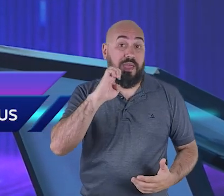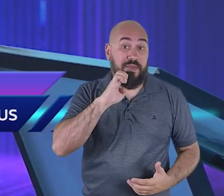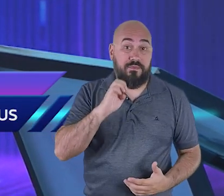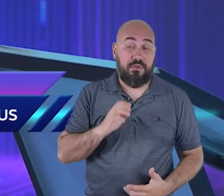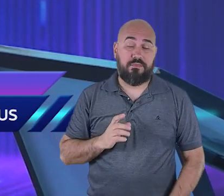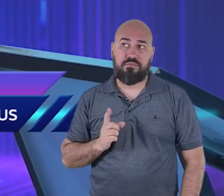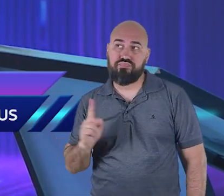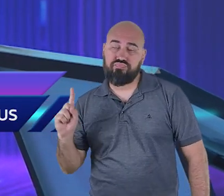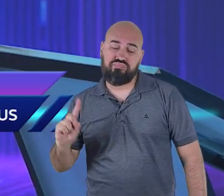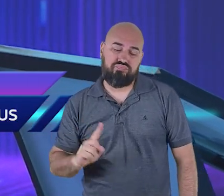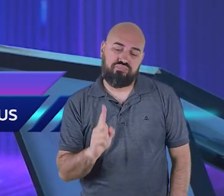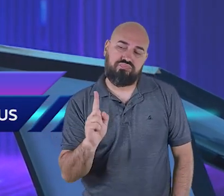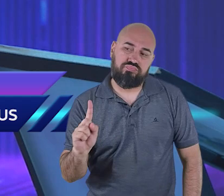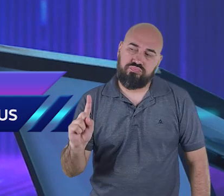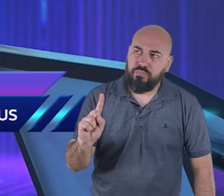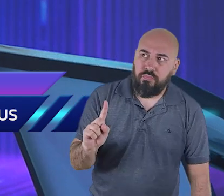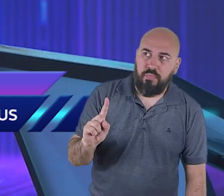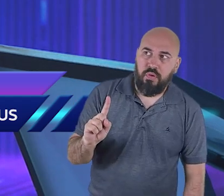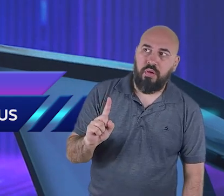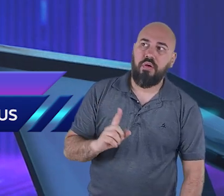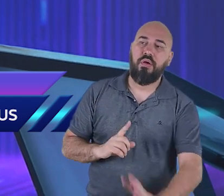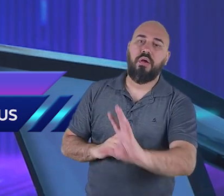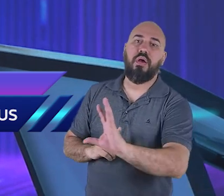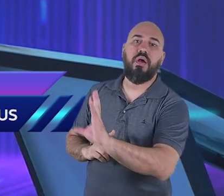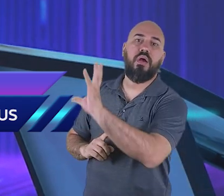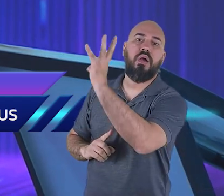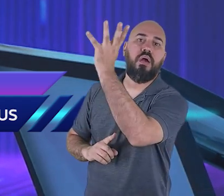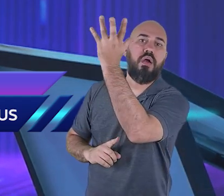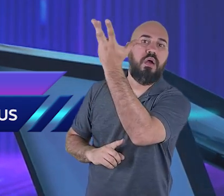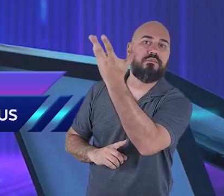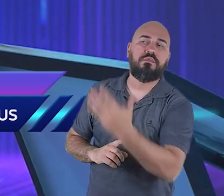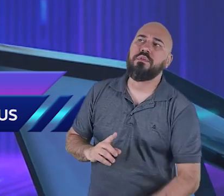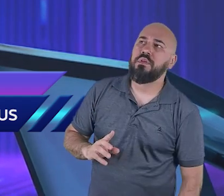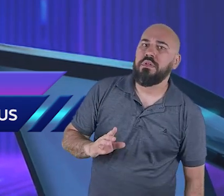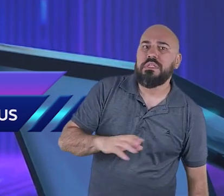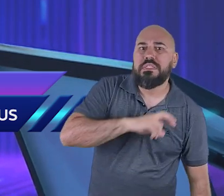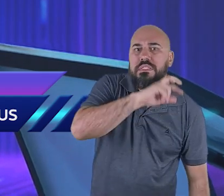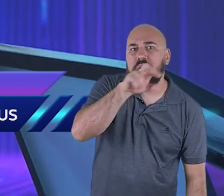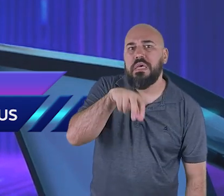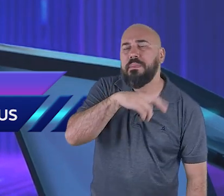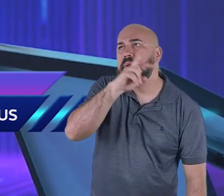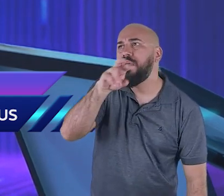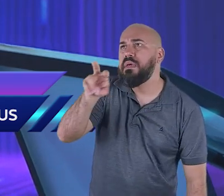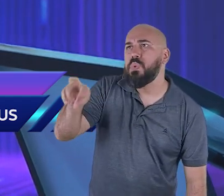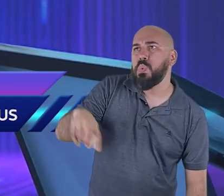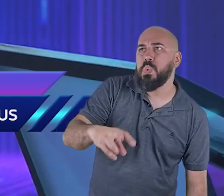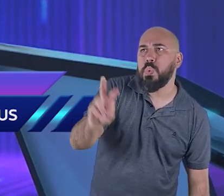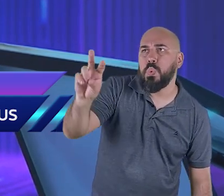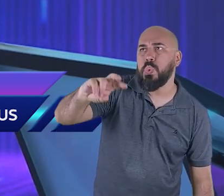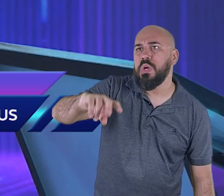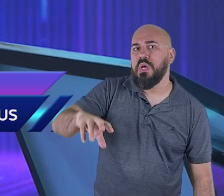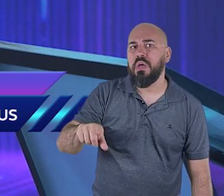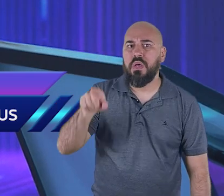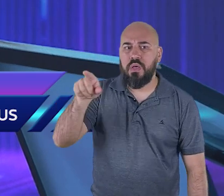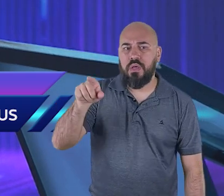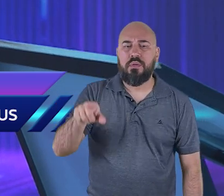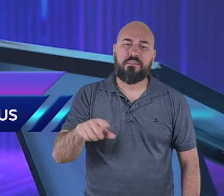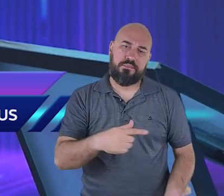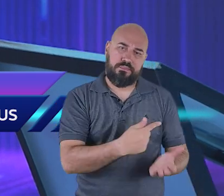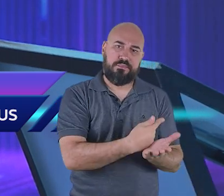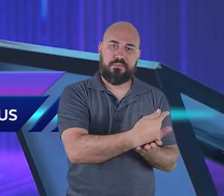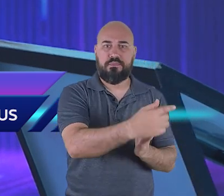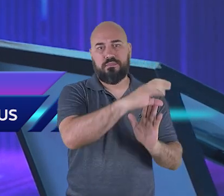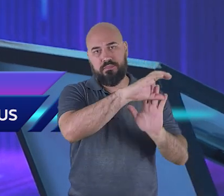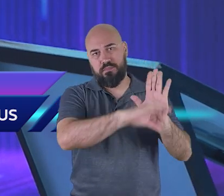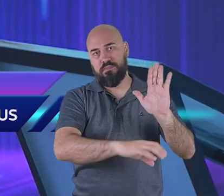cabine de votação e a serpente estava por lá. Naquele momento, é-nos dito em Gênesis,